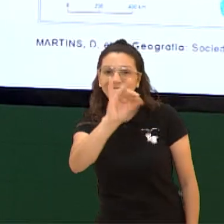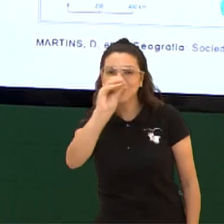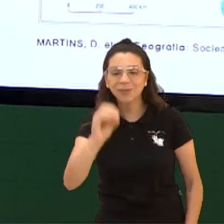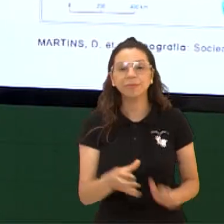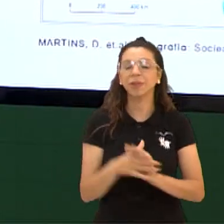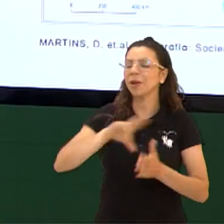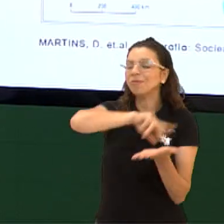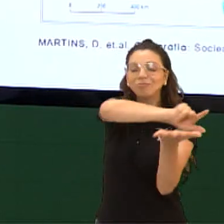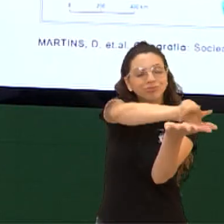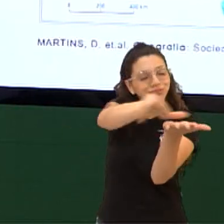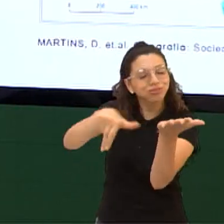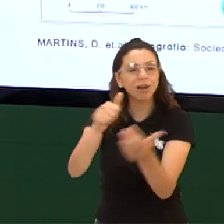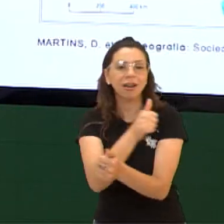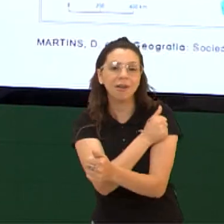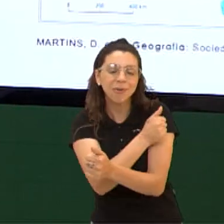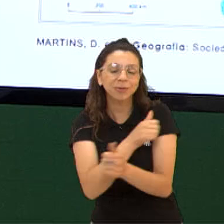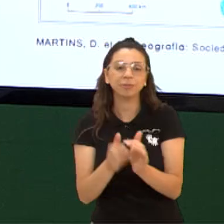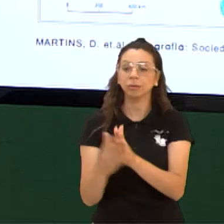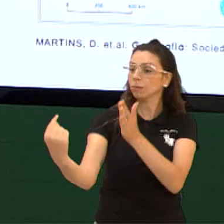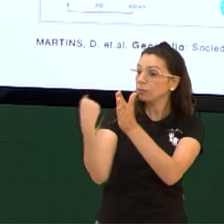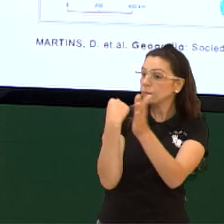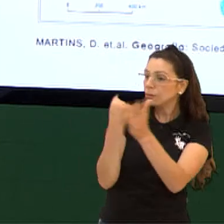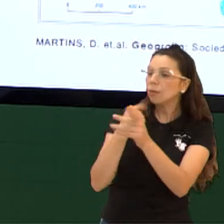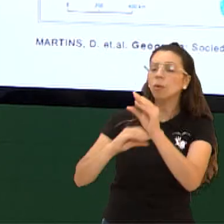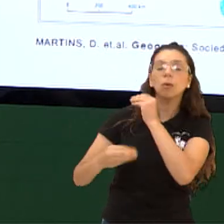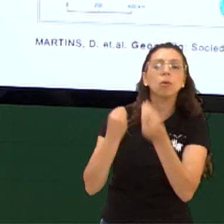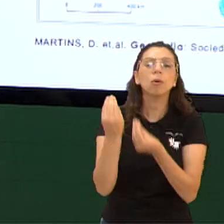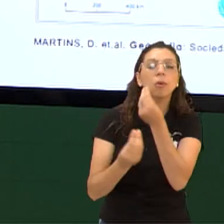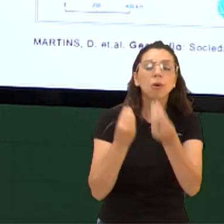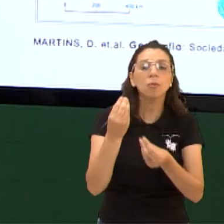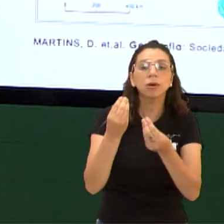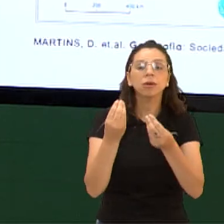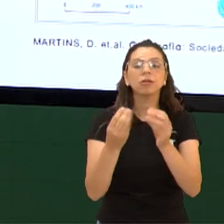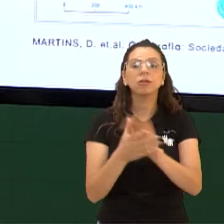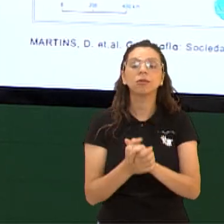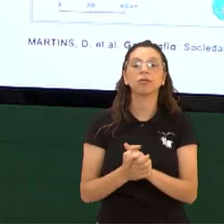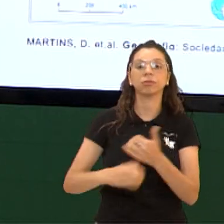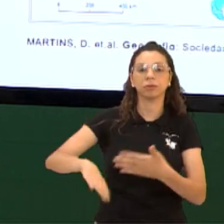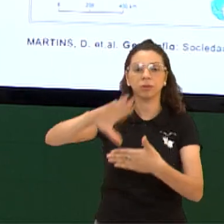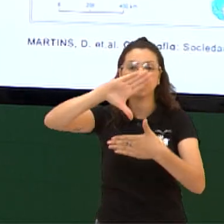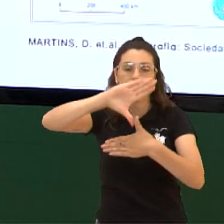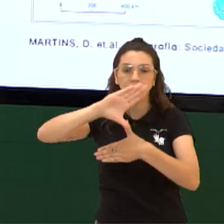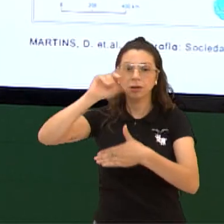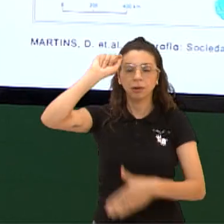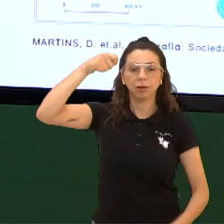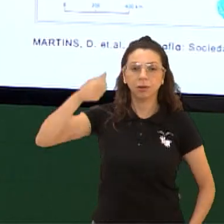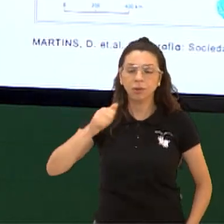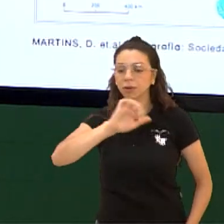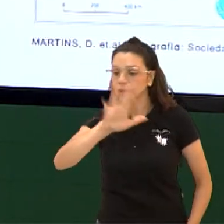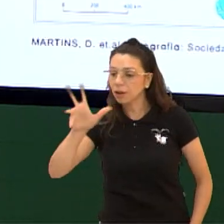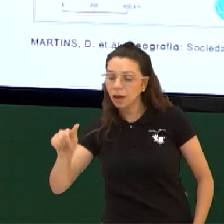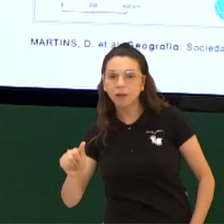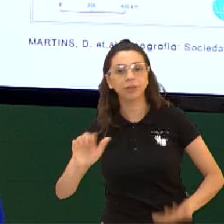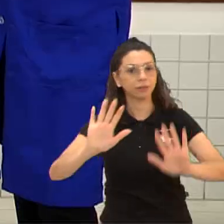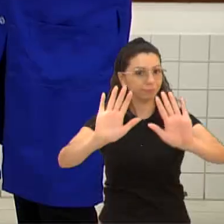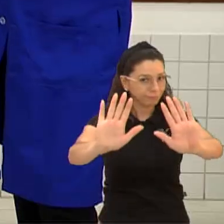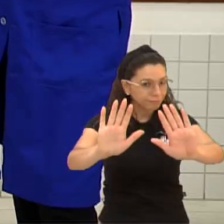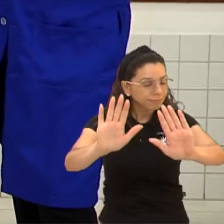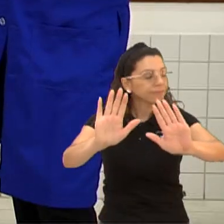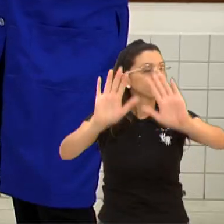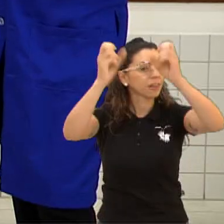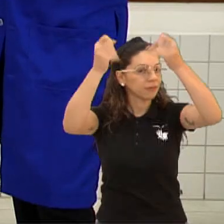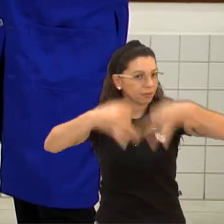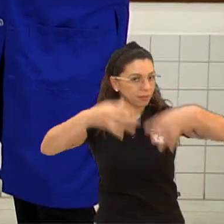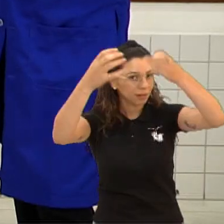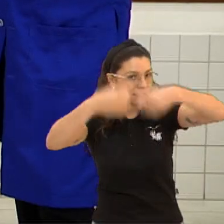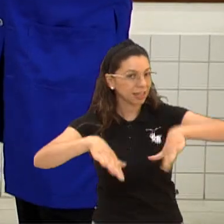muitos. Aí aqui uma perguntinha, como vocês conseguem dividir a África Oriental, Meridional e Setentrional? Calma aí, pessoal, a gente